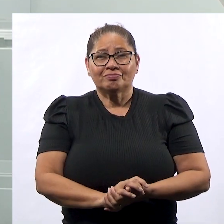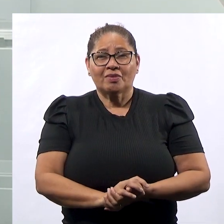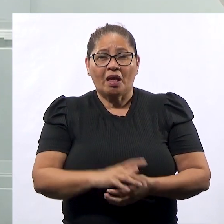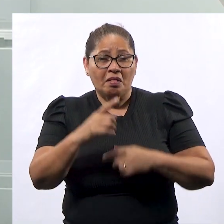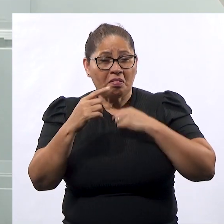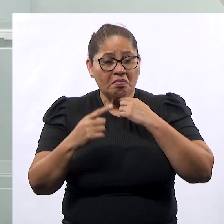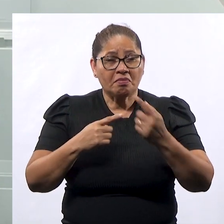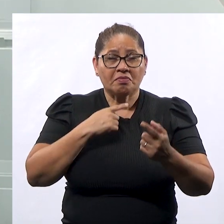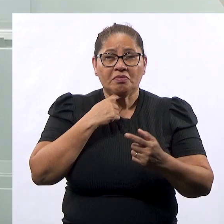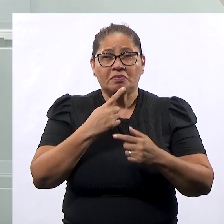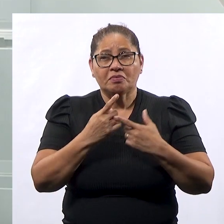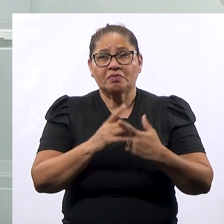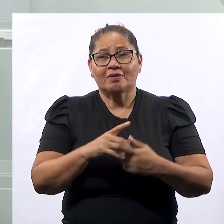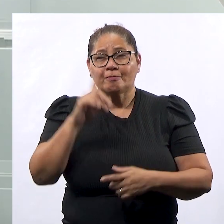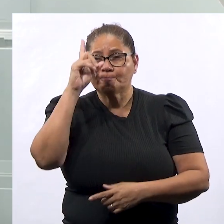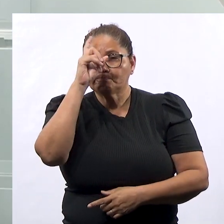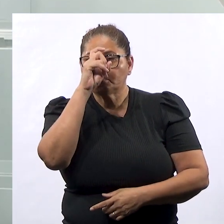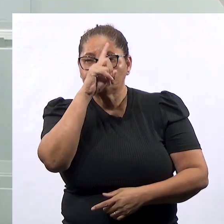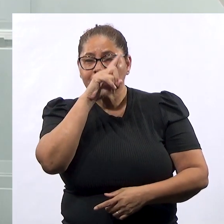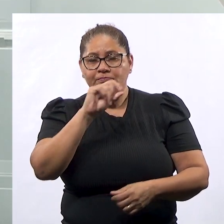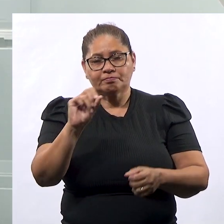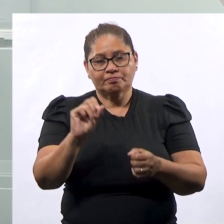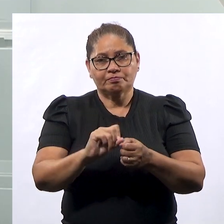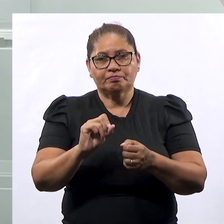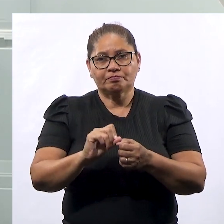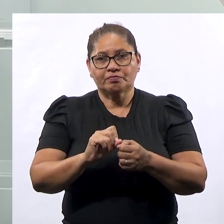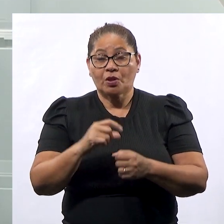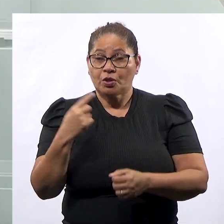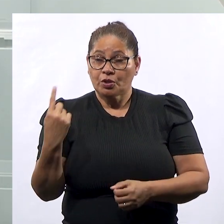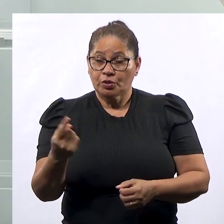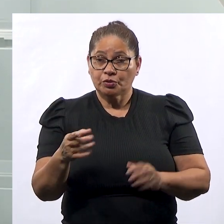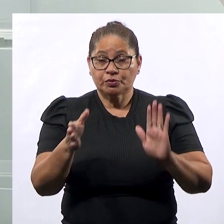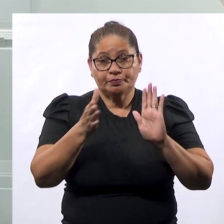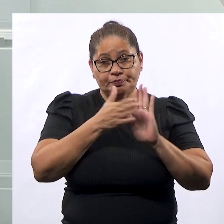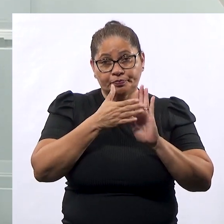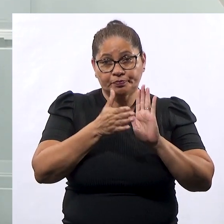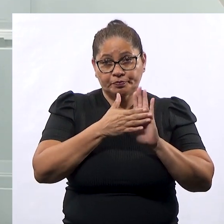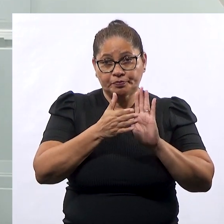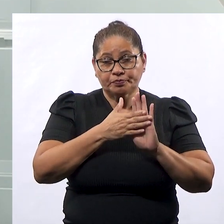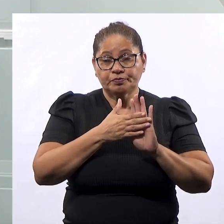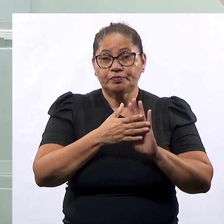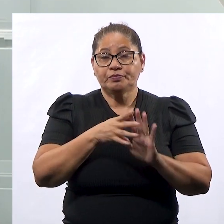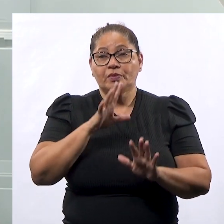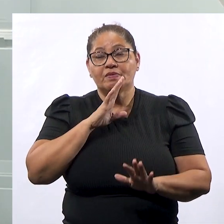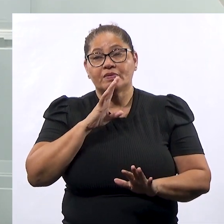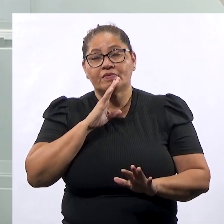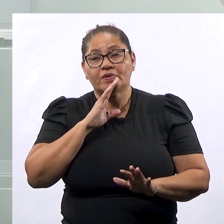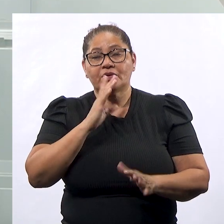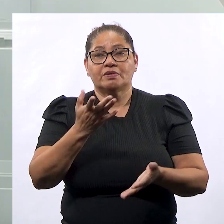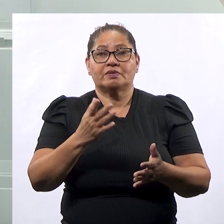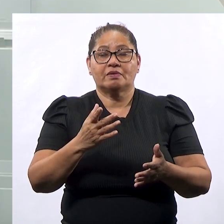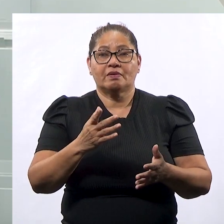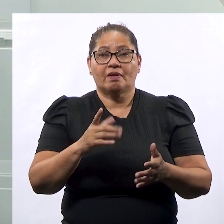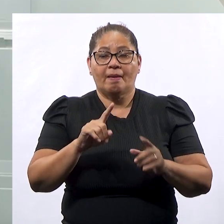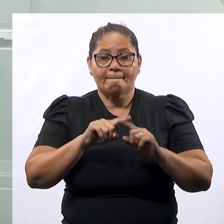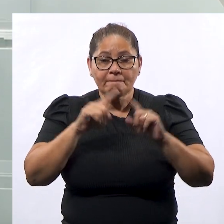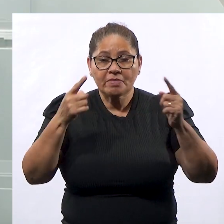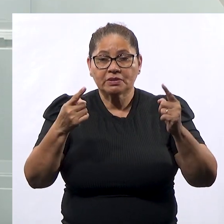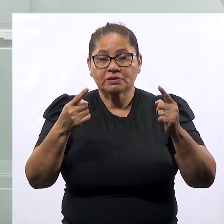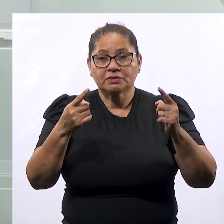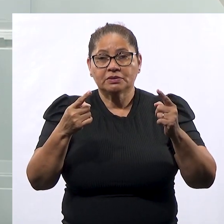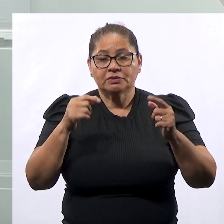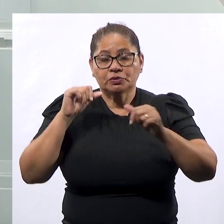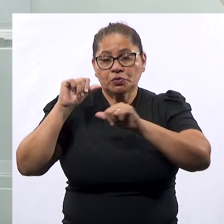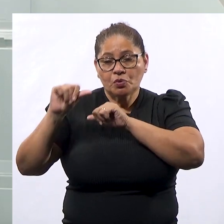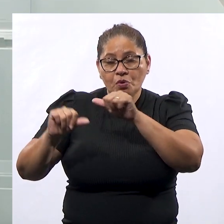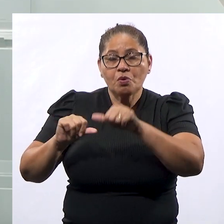mais dúvidas e mais difíceis de realizar. E a nossa proposta aqui é conhecer um pouquinho mais do que seria isso, do